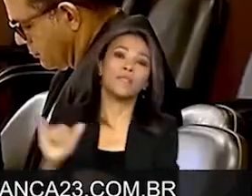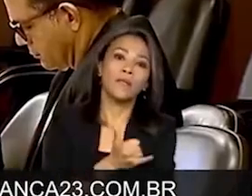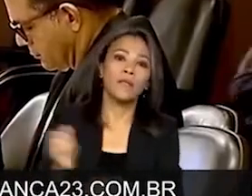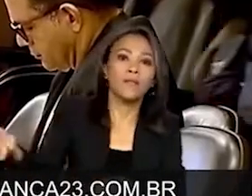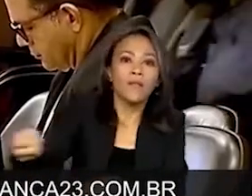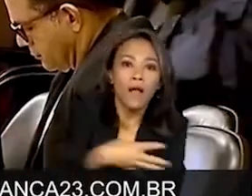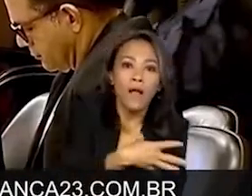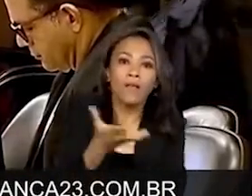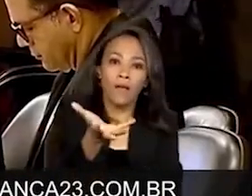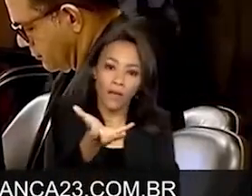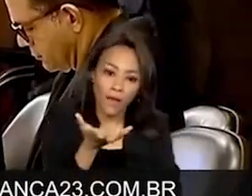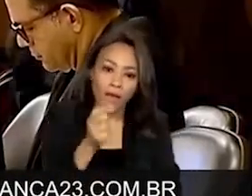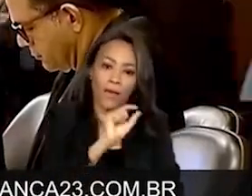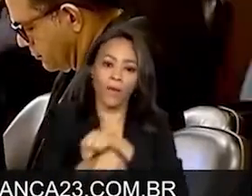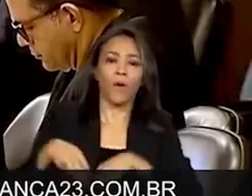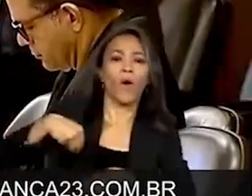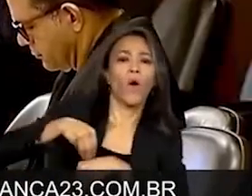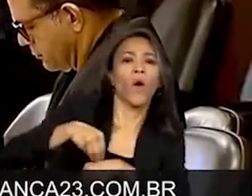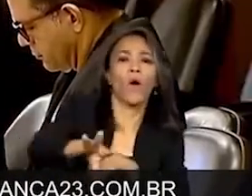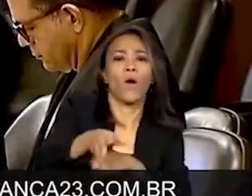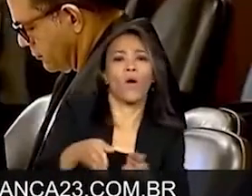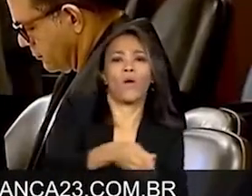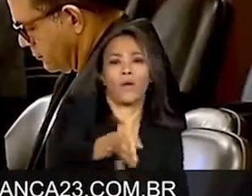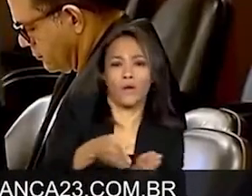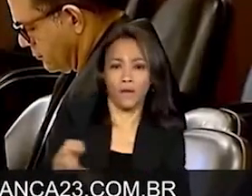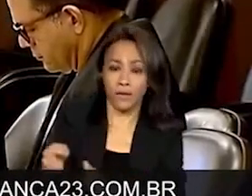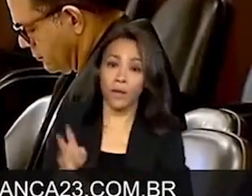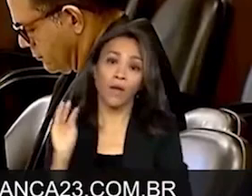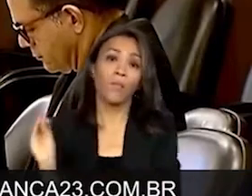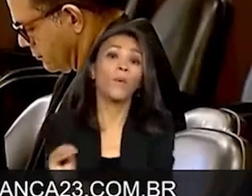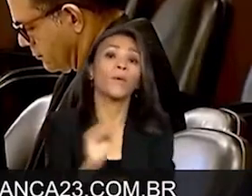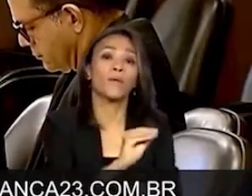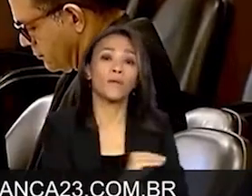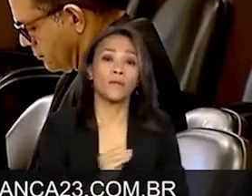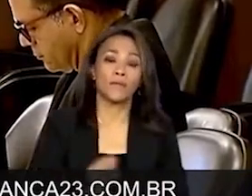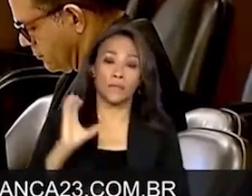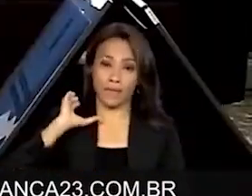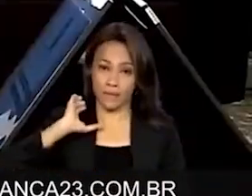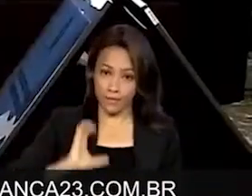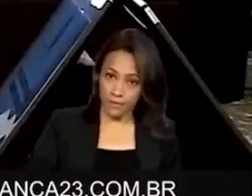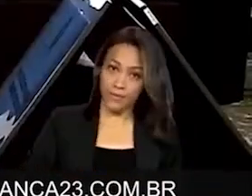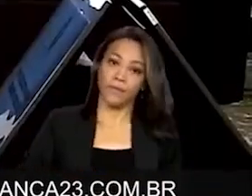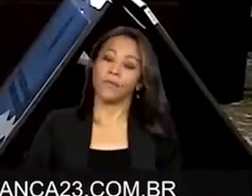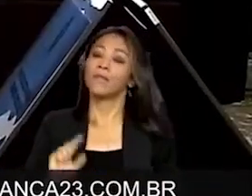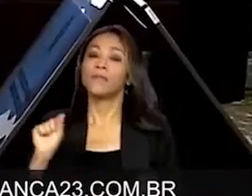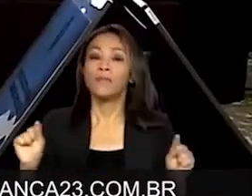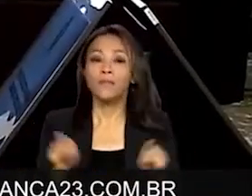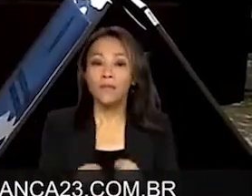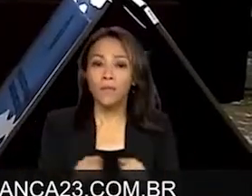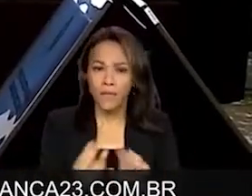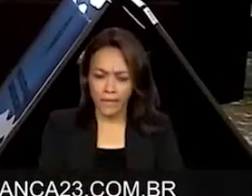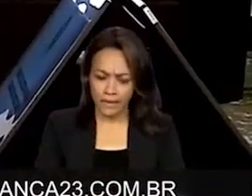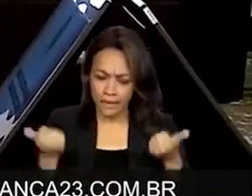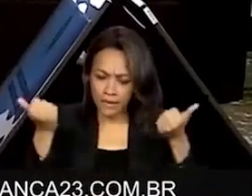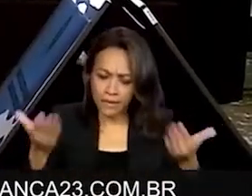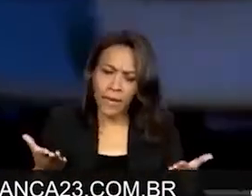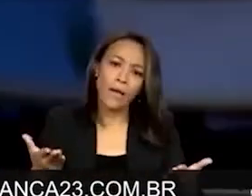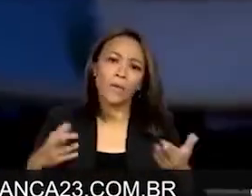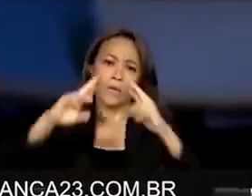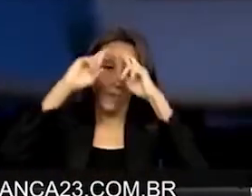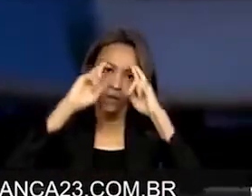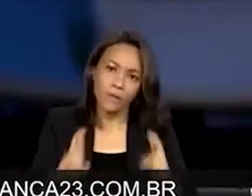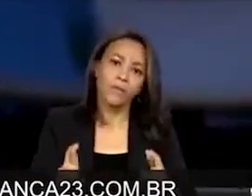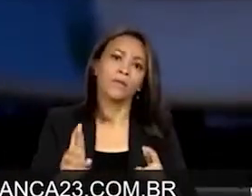quer direcionar o trabalho na proteção da cidadania e no resgate da dignidade de cada